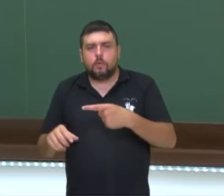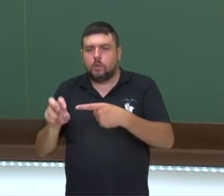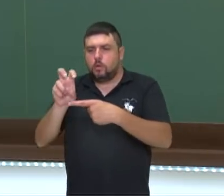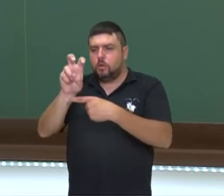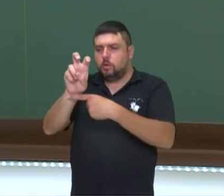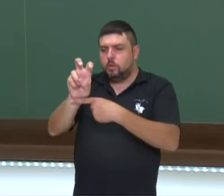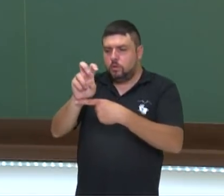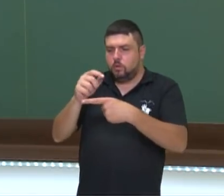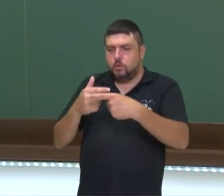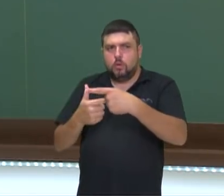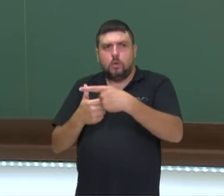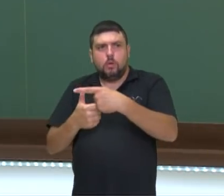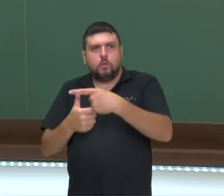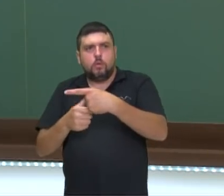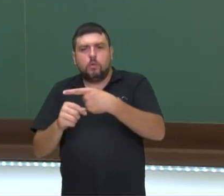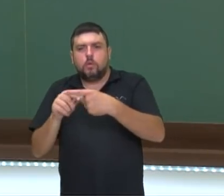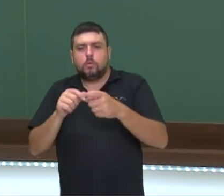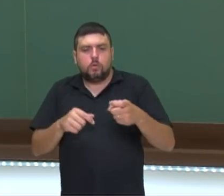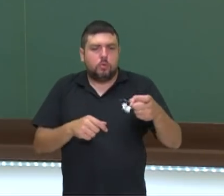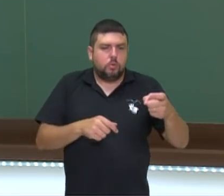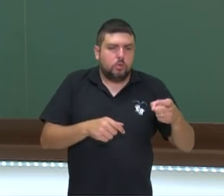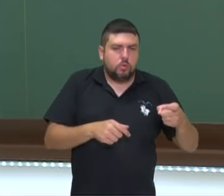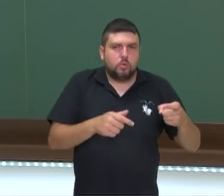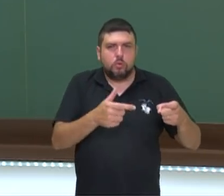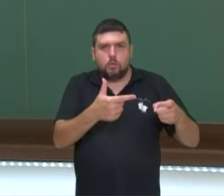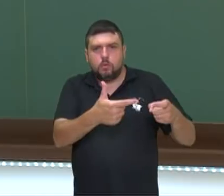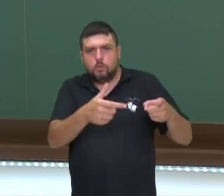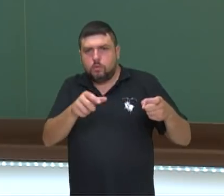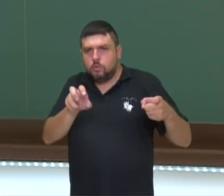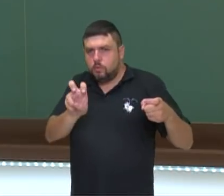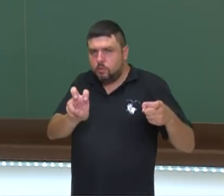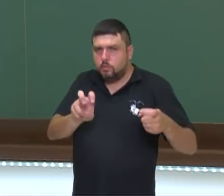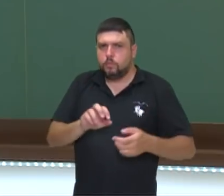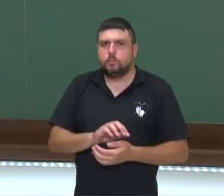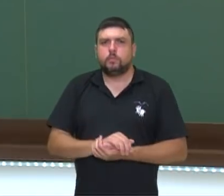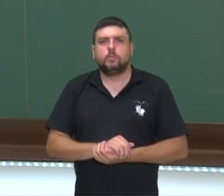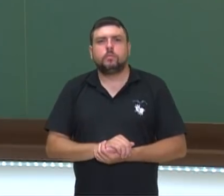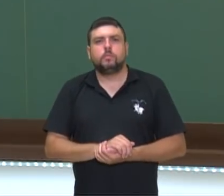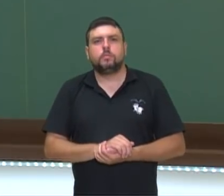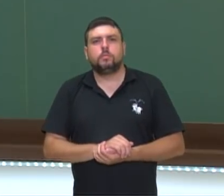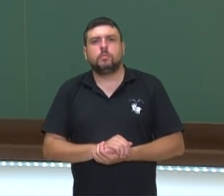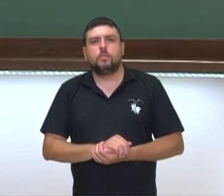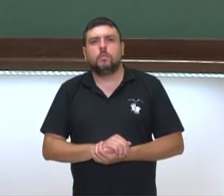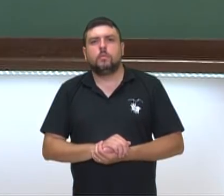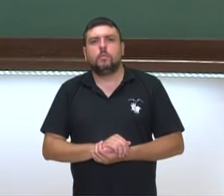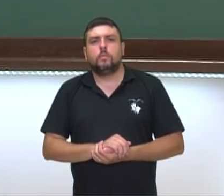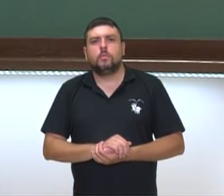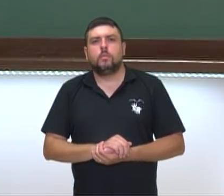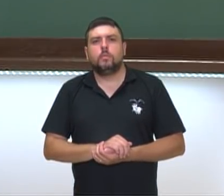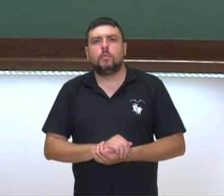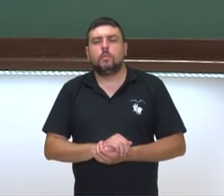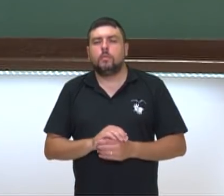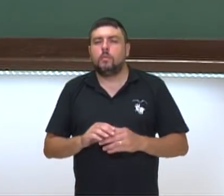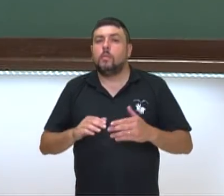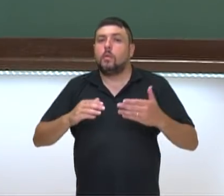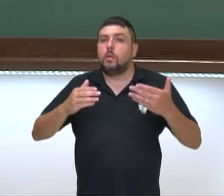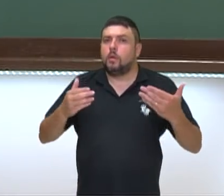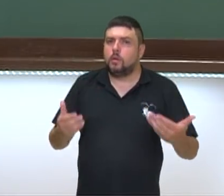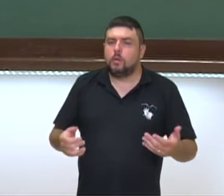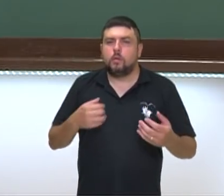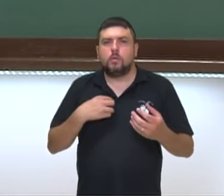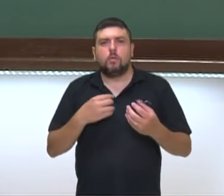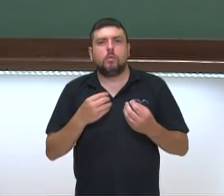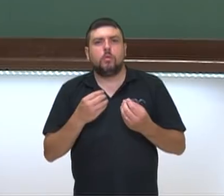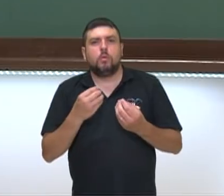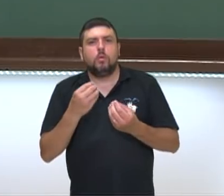centésimos, que vai dar o x igual a 25. Ou seja, para as duas empresas terem o mesmo valor